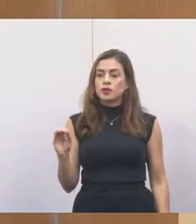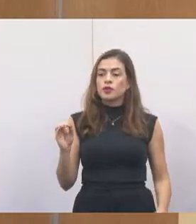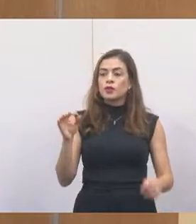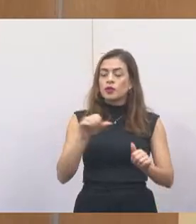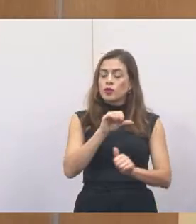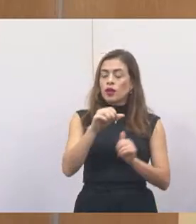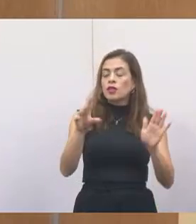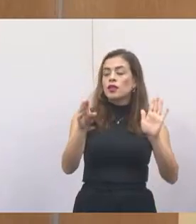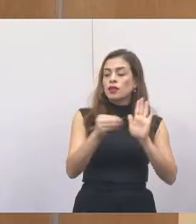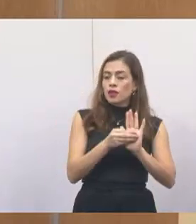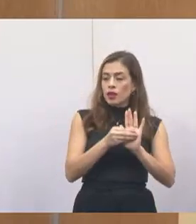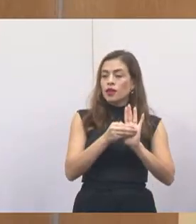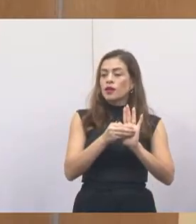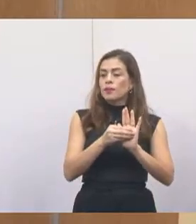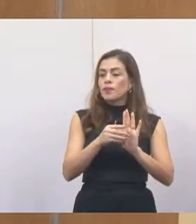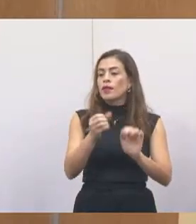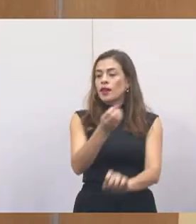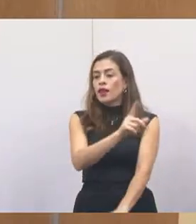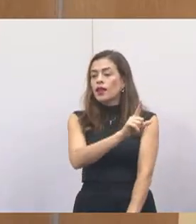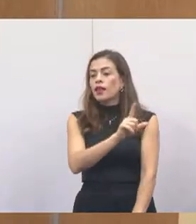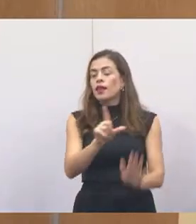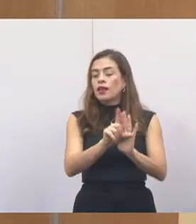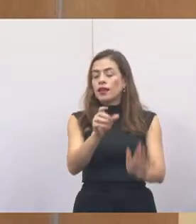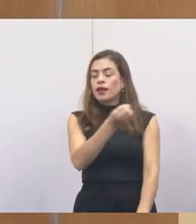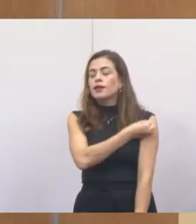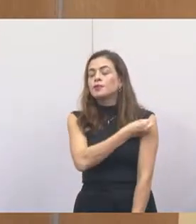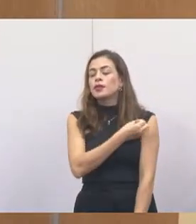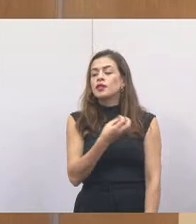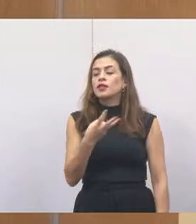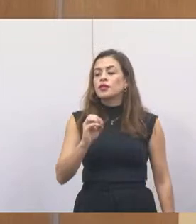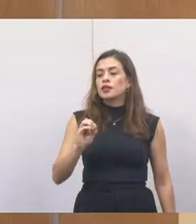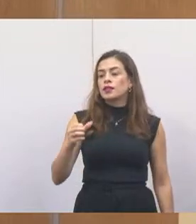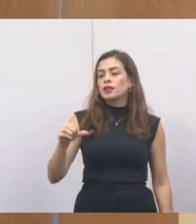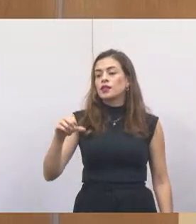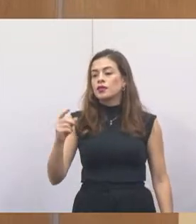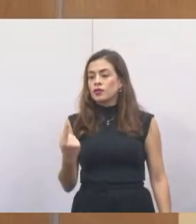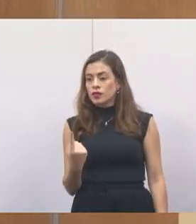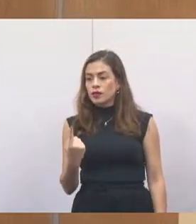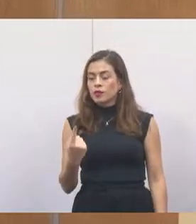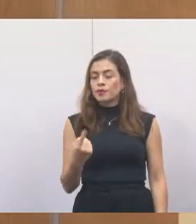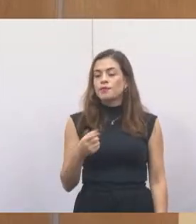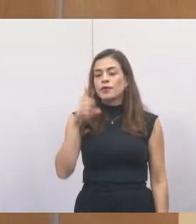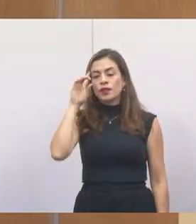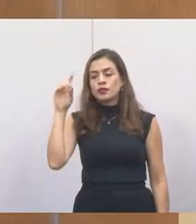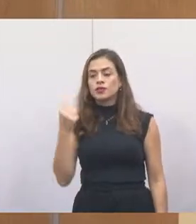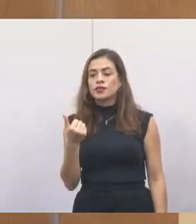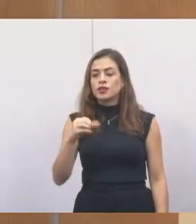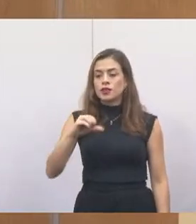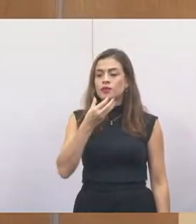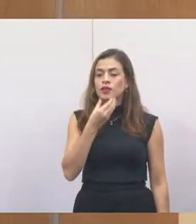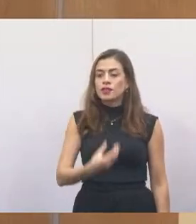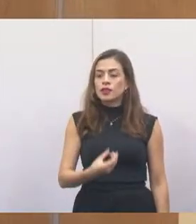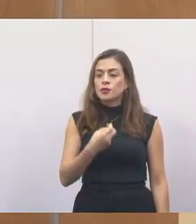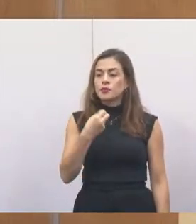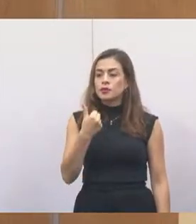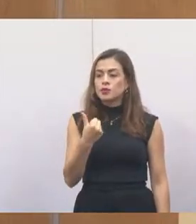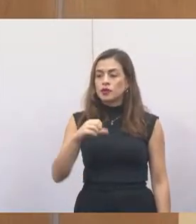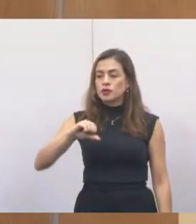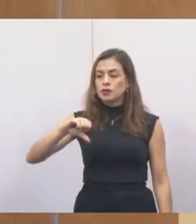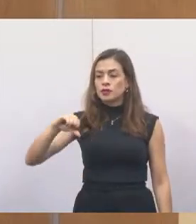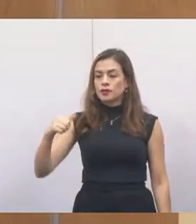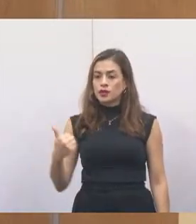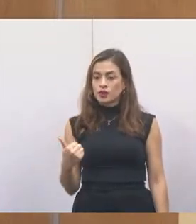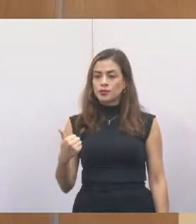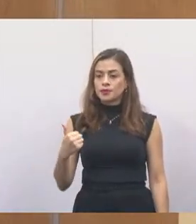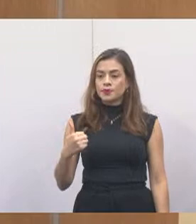Lei Municipal de 3.091, de 19 de dezembro de 1991, que dispõe sobre a